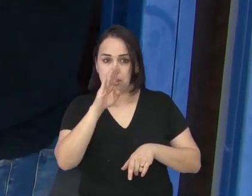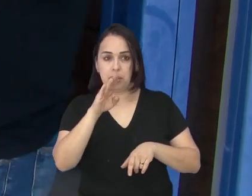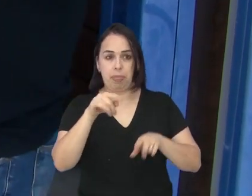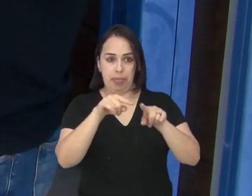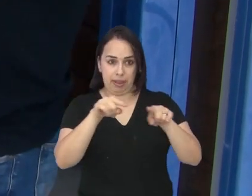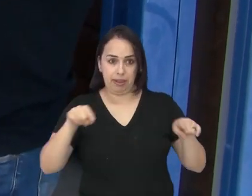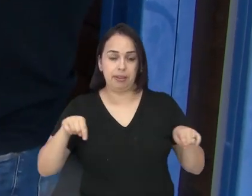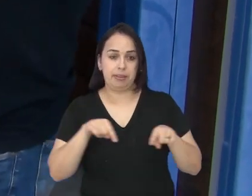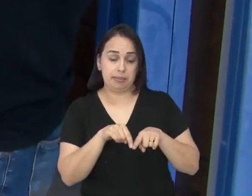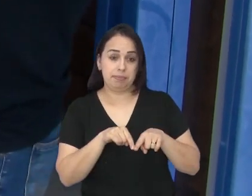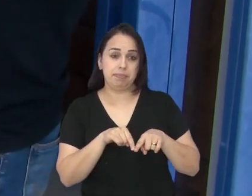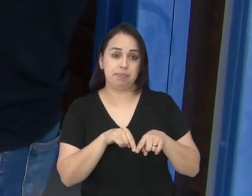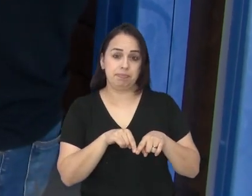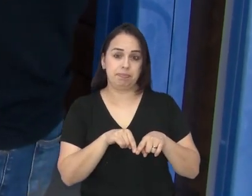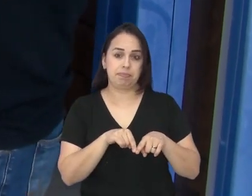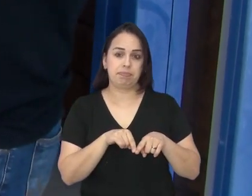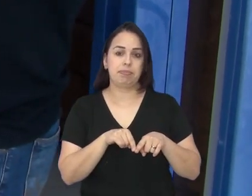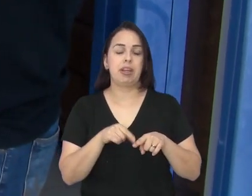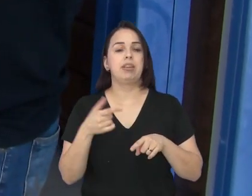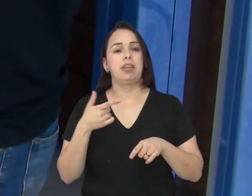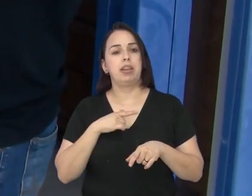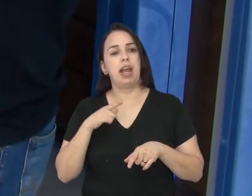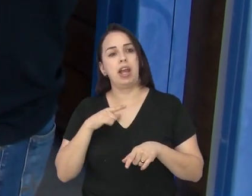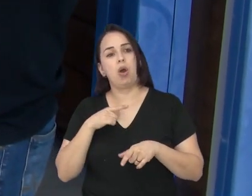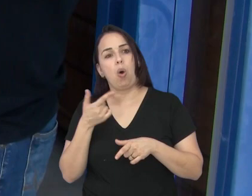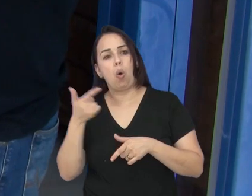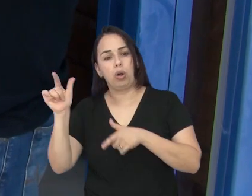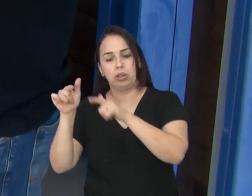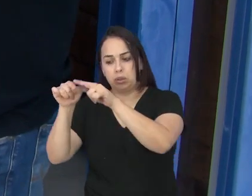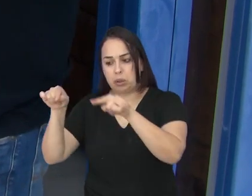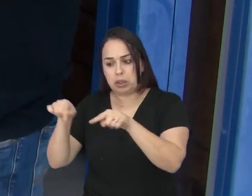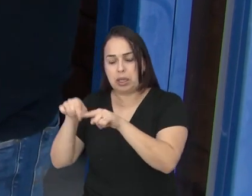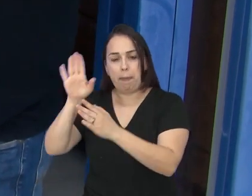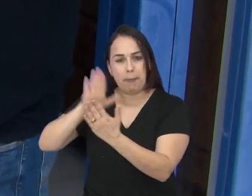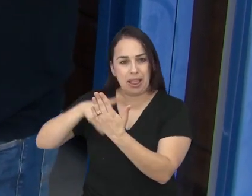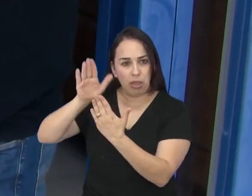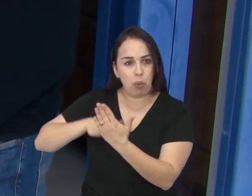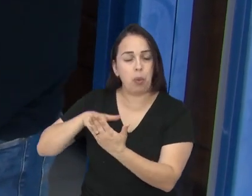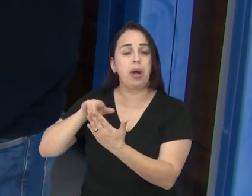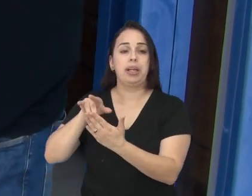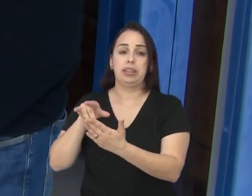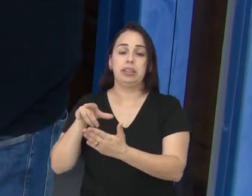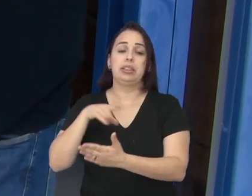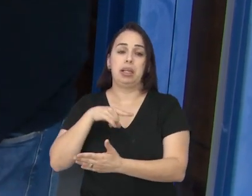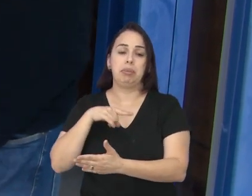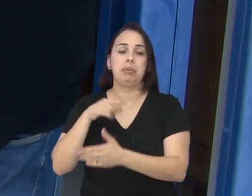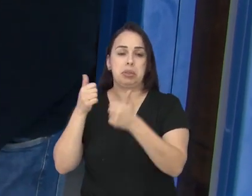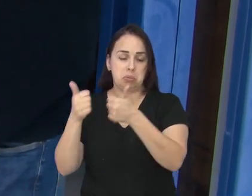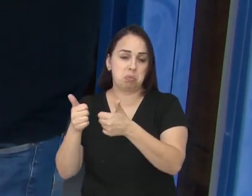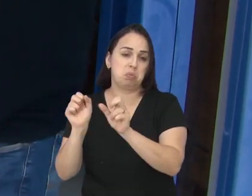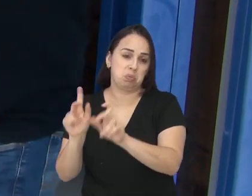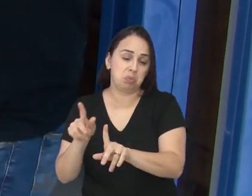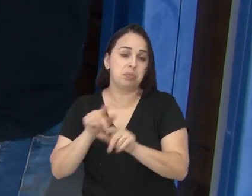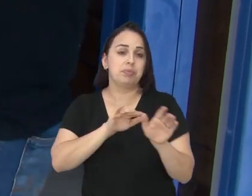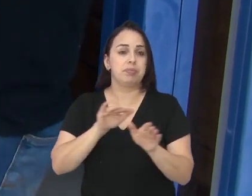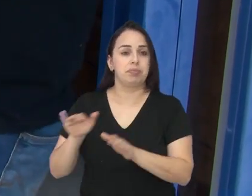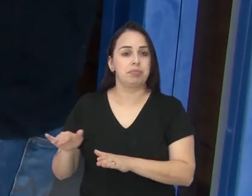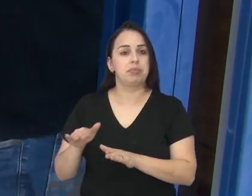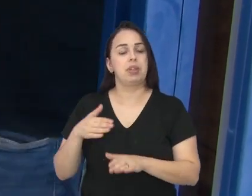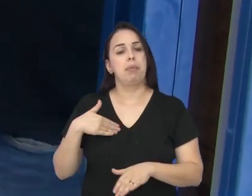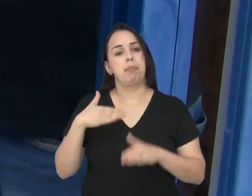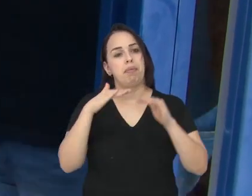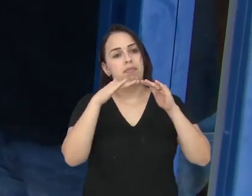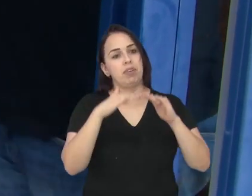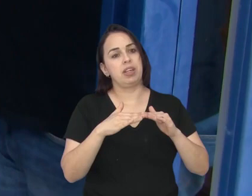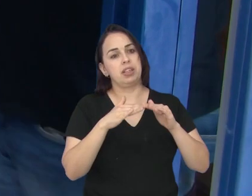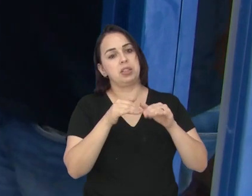ateliê. Né? E tem mais alguns no ateliê de pintura que também serve, né? Então, se hospeda